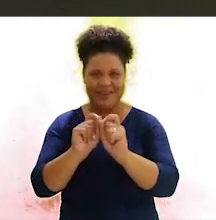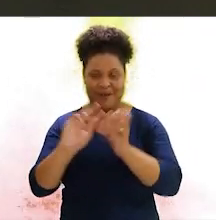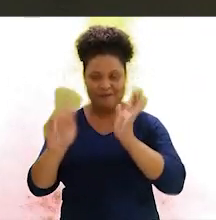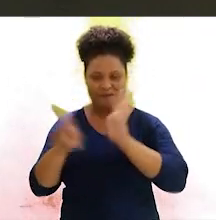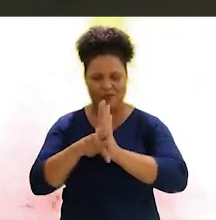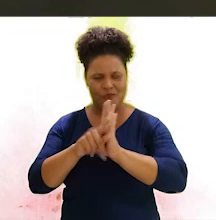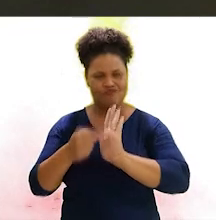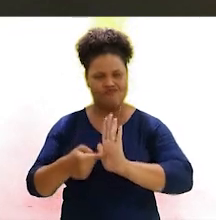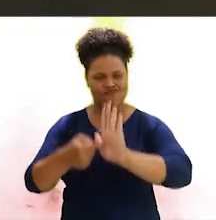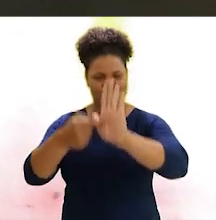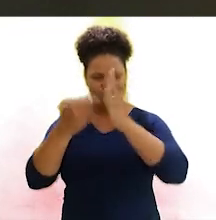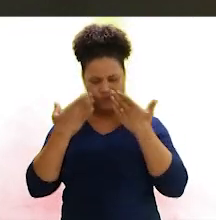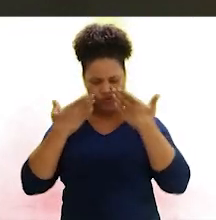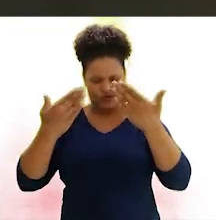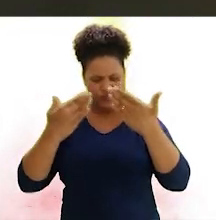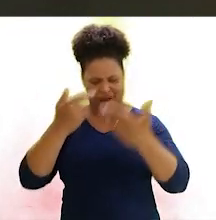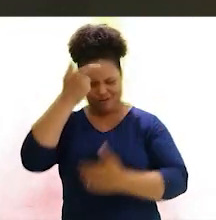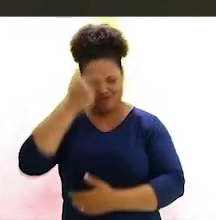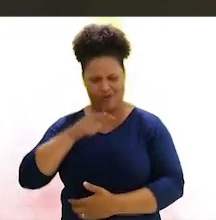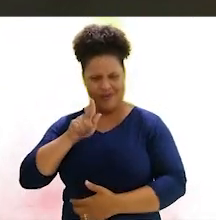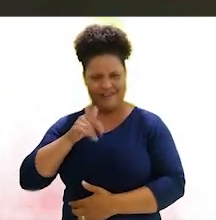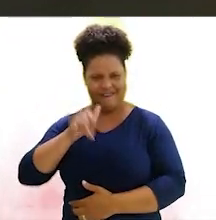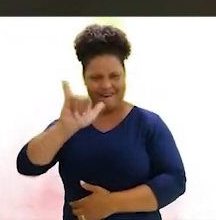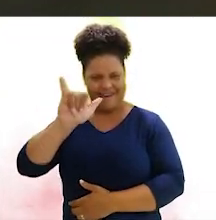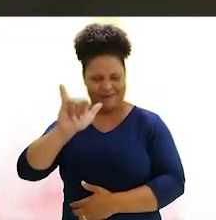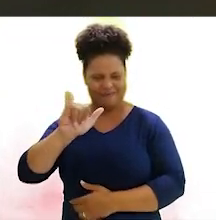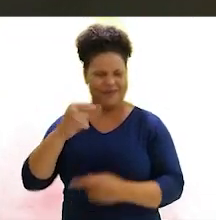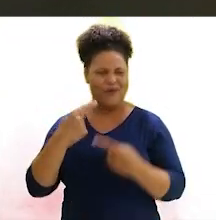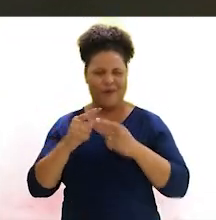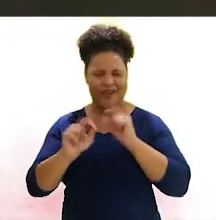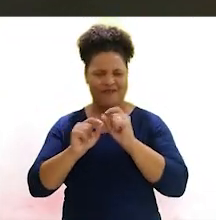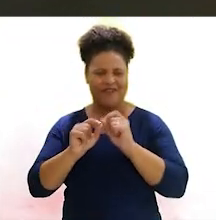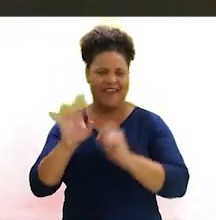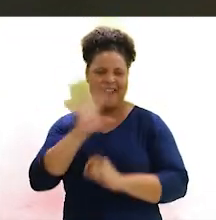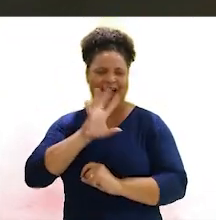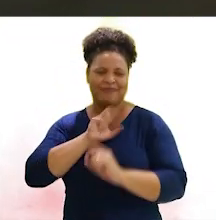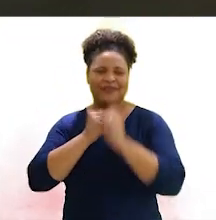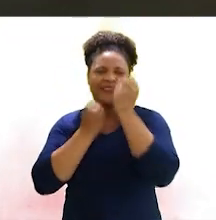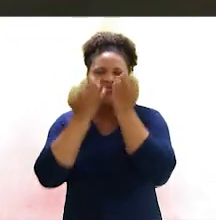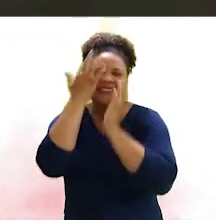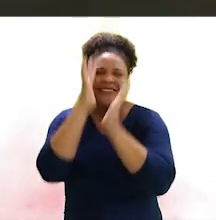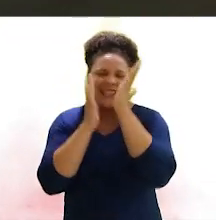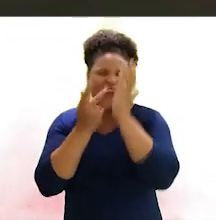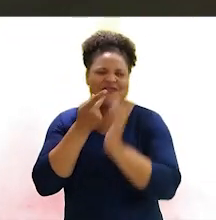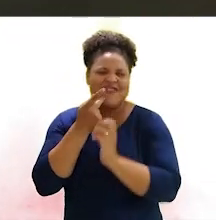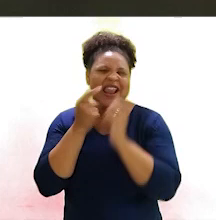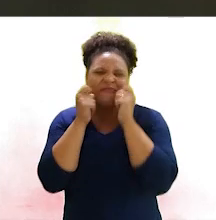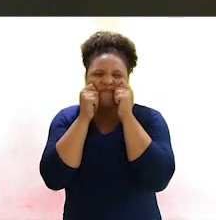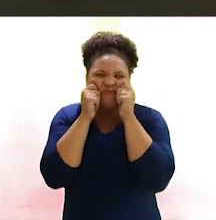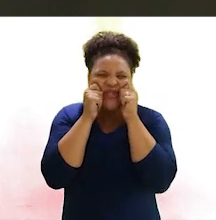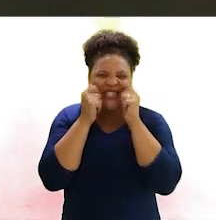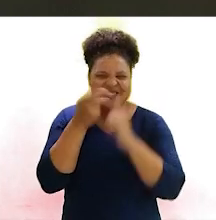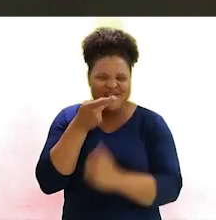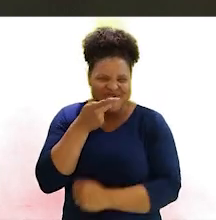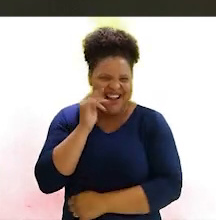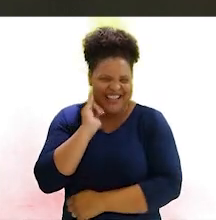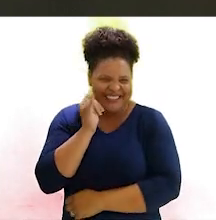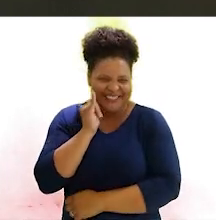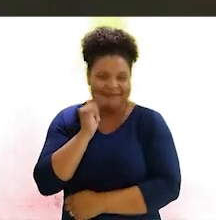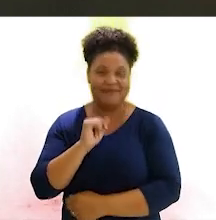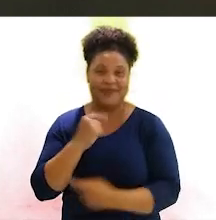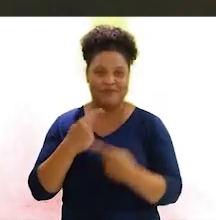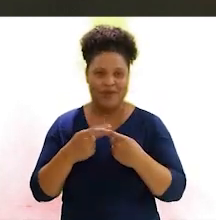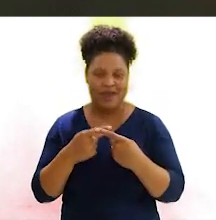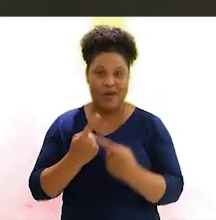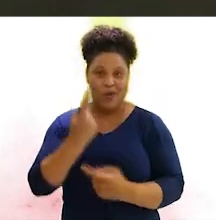auto-declaração enquanto gay que eu me apaixonei eu acho muito bonitinho quanto a isso eu sempre Contou isso Eu me apaixonei por um